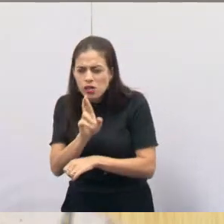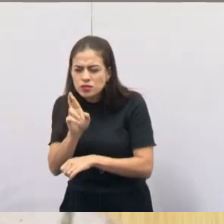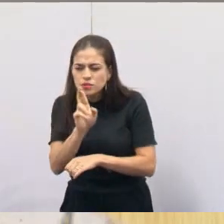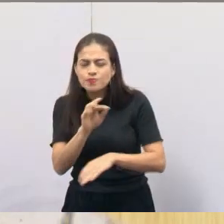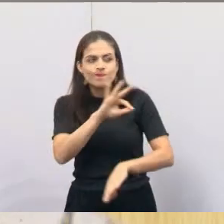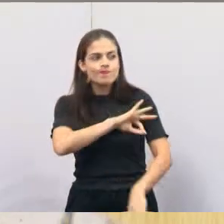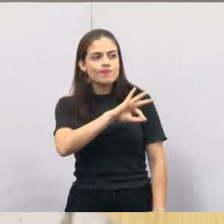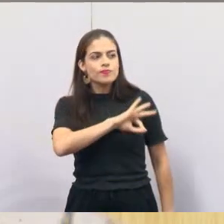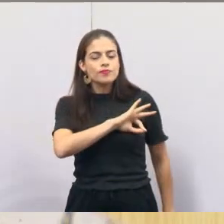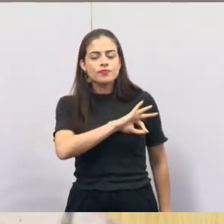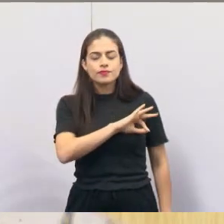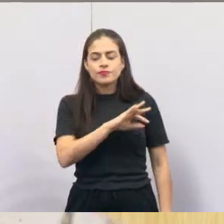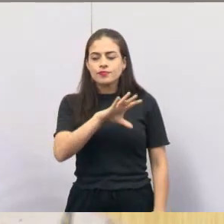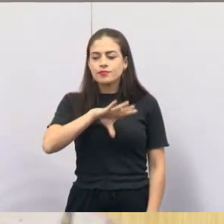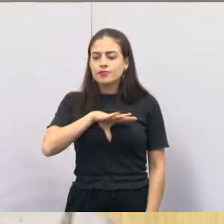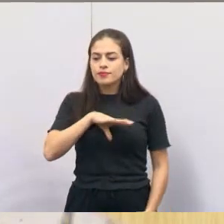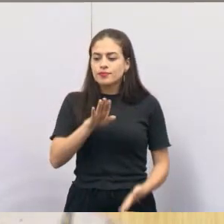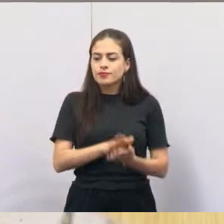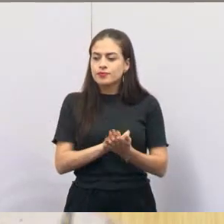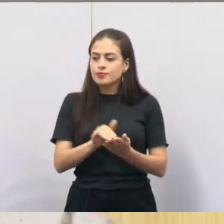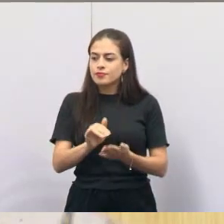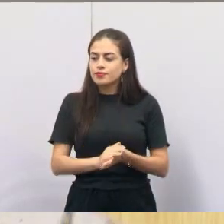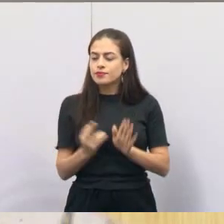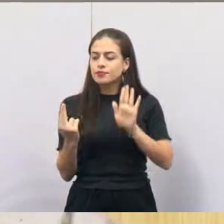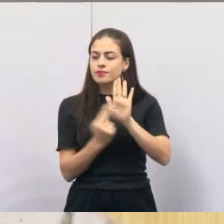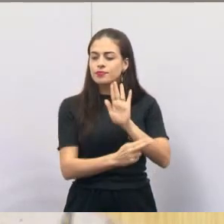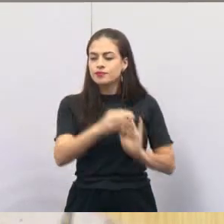na cidade de Jacareí. Autoria, vereador Dr.